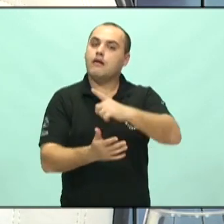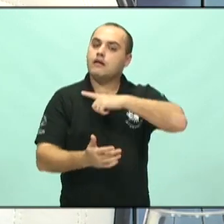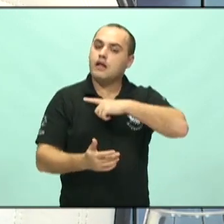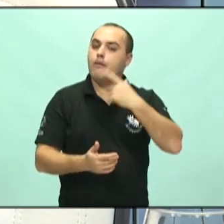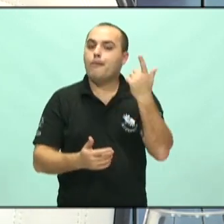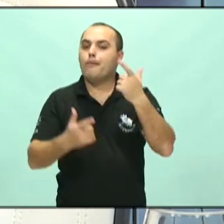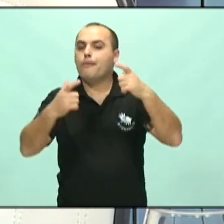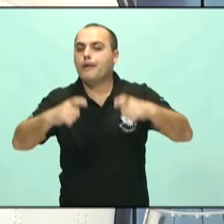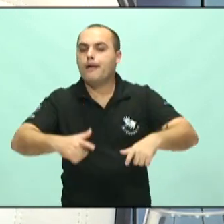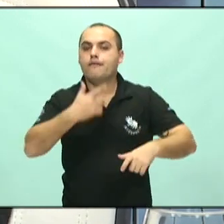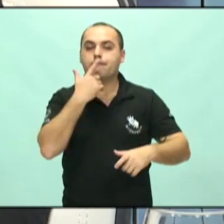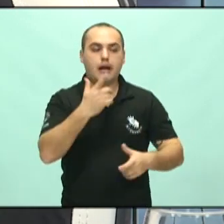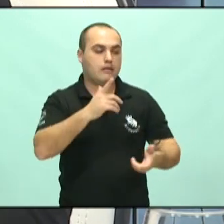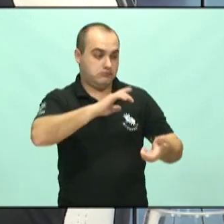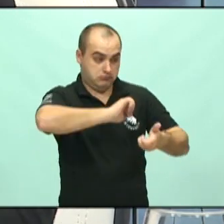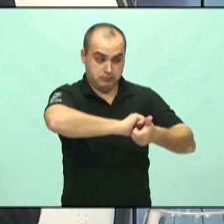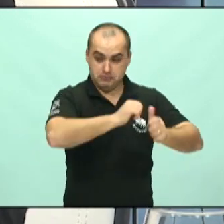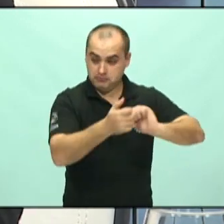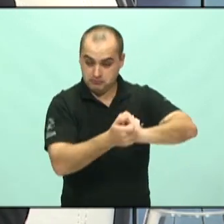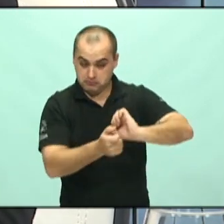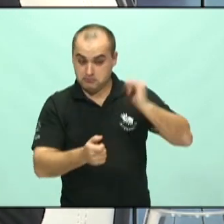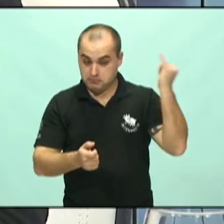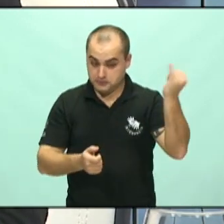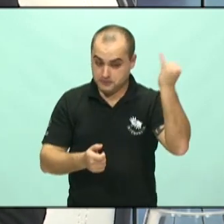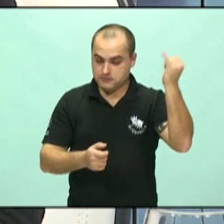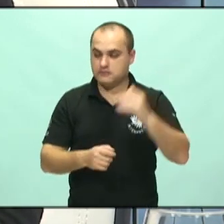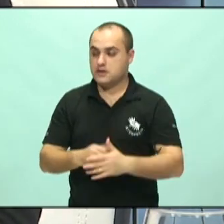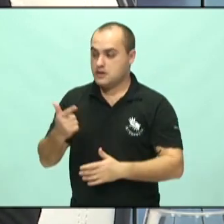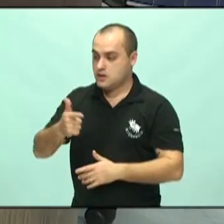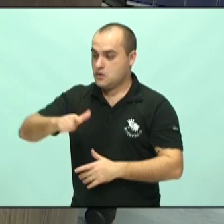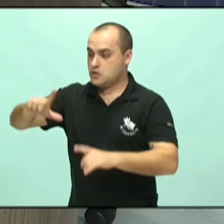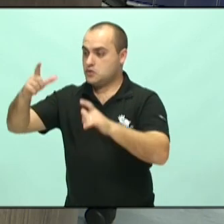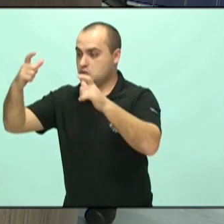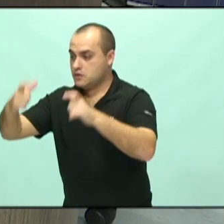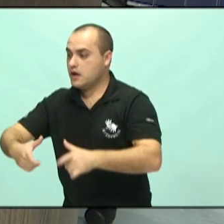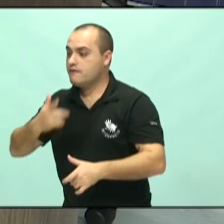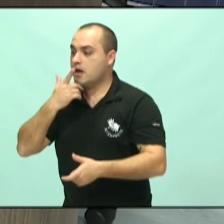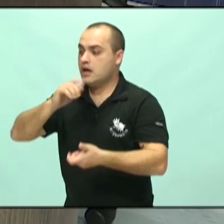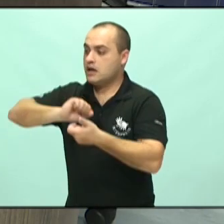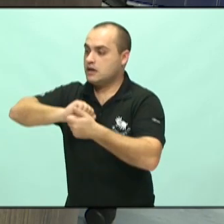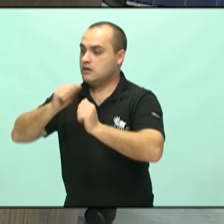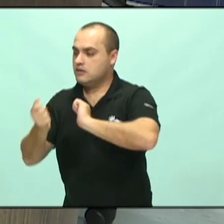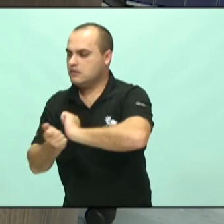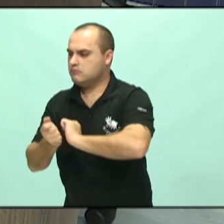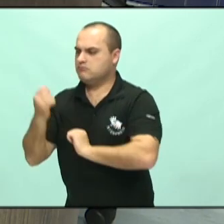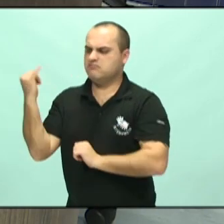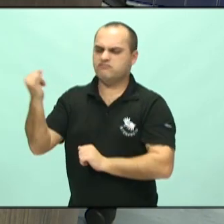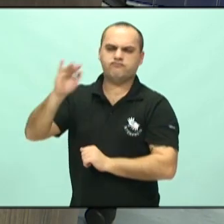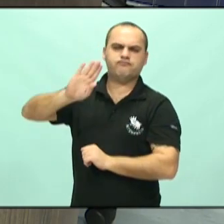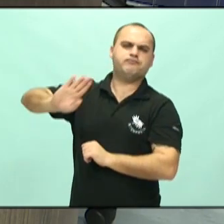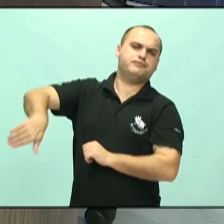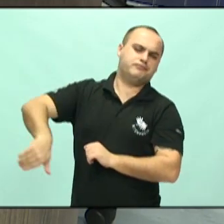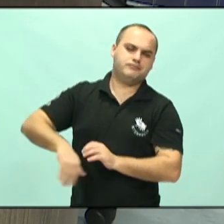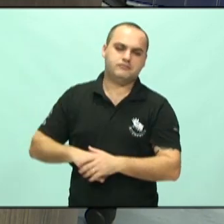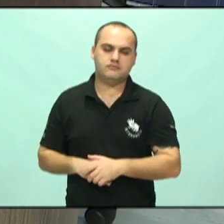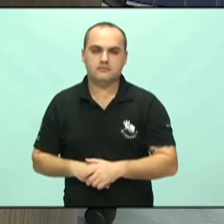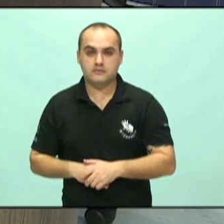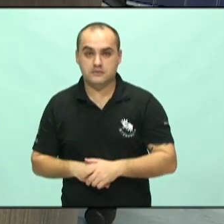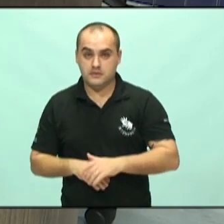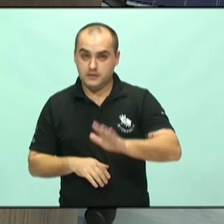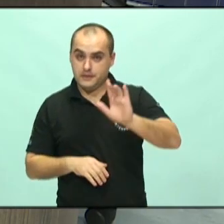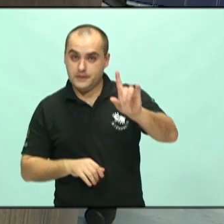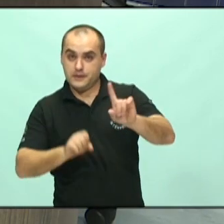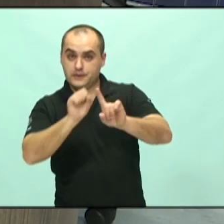vai dizer que a arte é importante e um lugar que vai dizer que a arte é uma coisa desnecessária, né? O mundo da